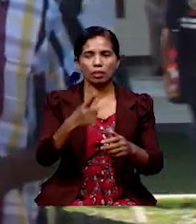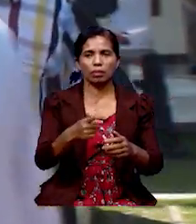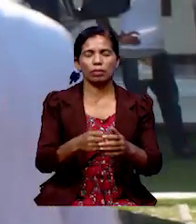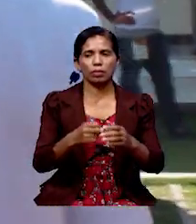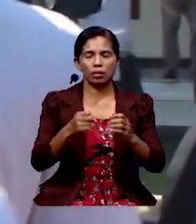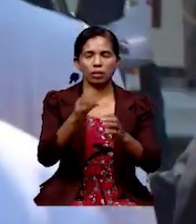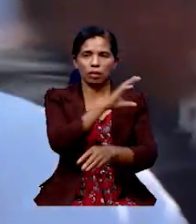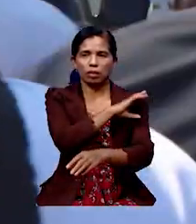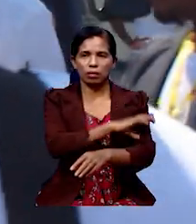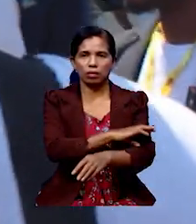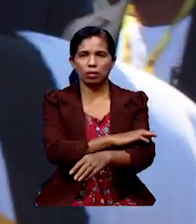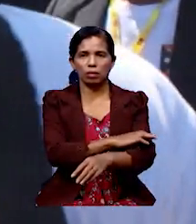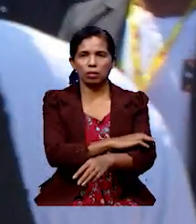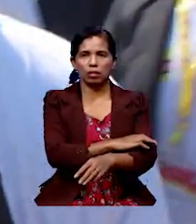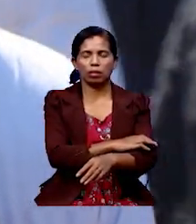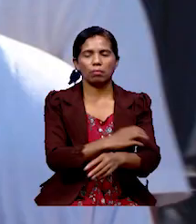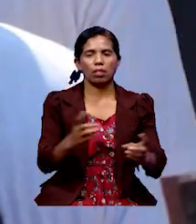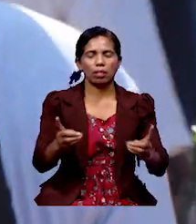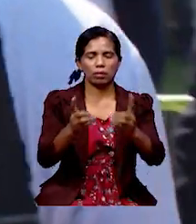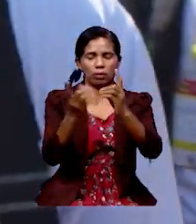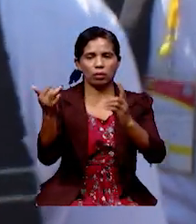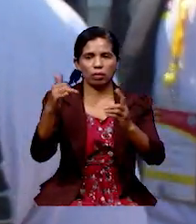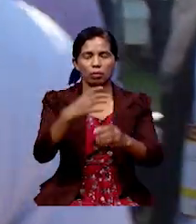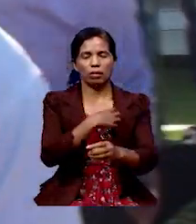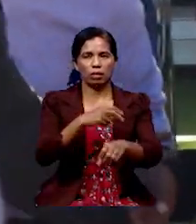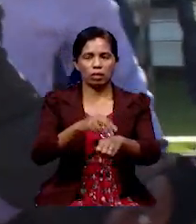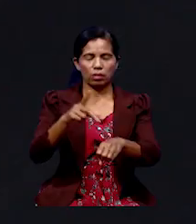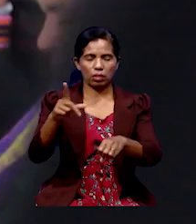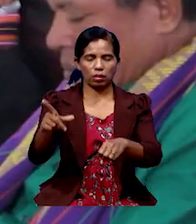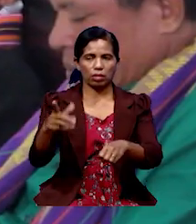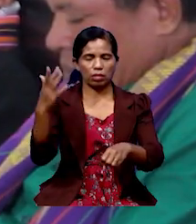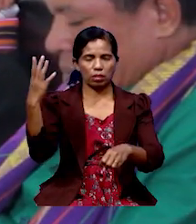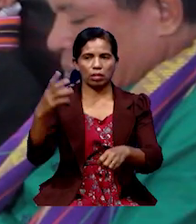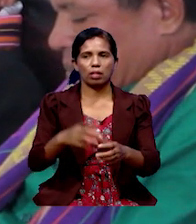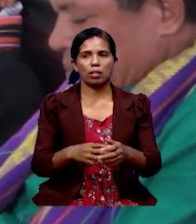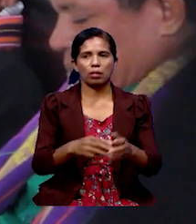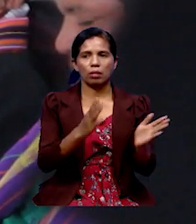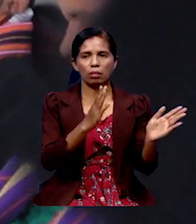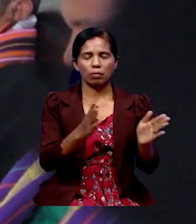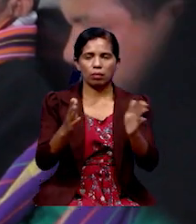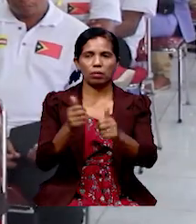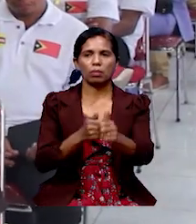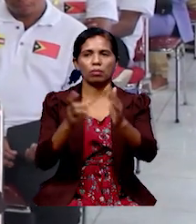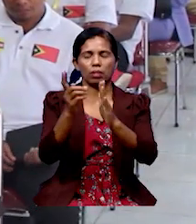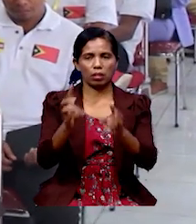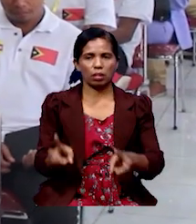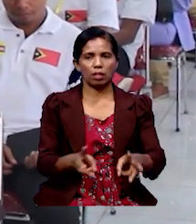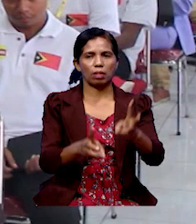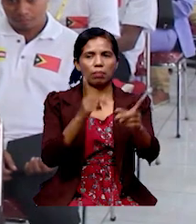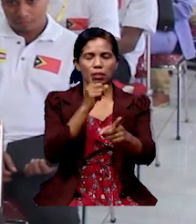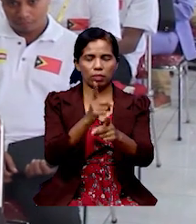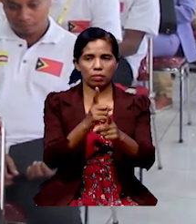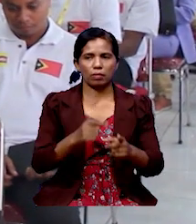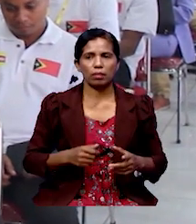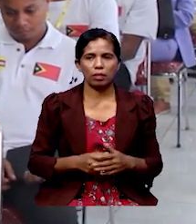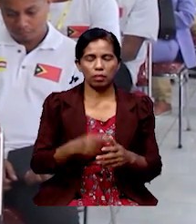nebehalo agresão físico baha sorunia ba Polícia Nacional Timor-Leste Esquadra Veracruz ho di prosesu tuir dalang legal. Ezidio de Jesus